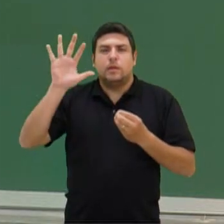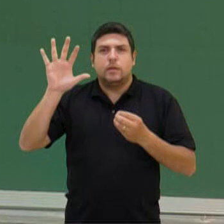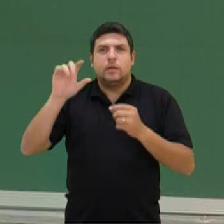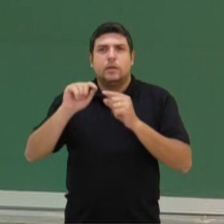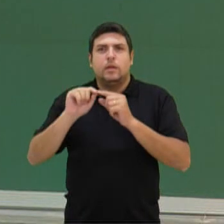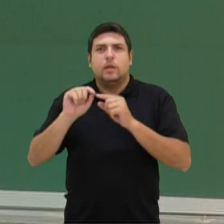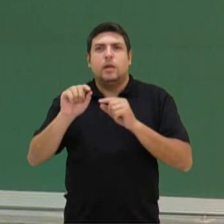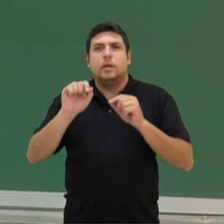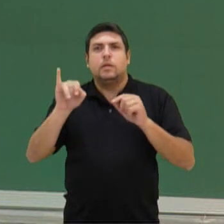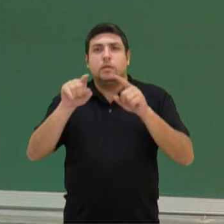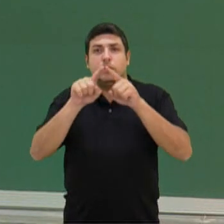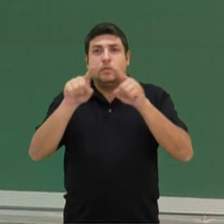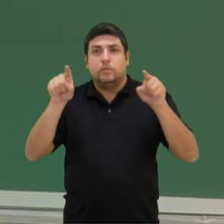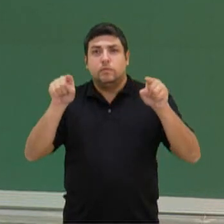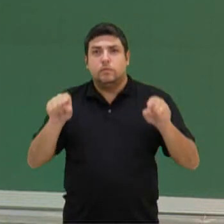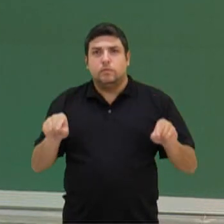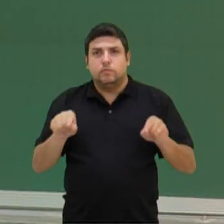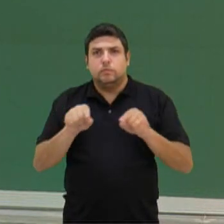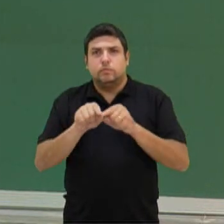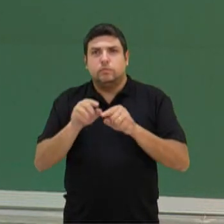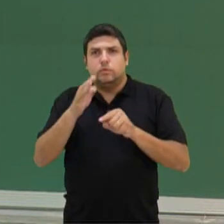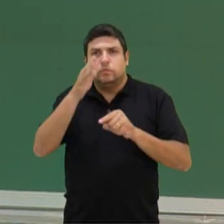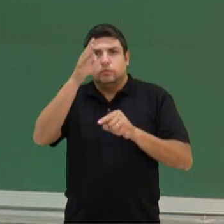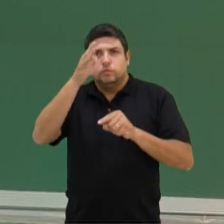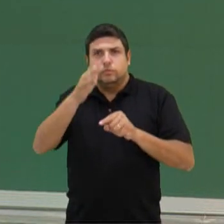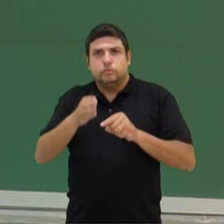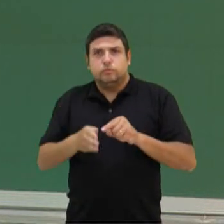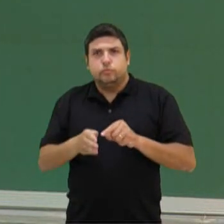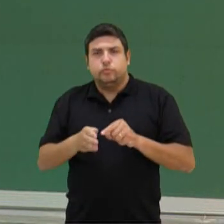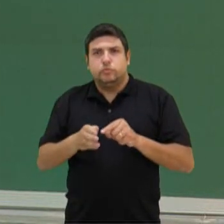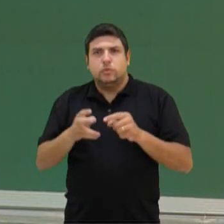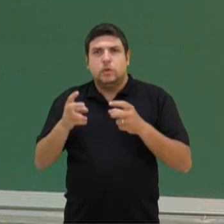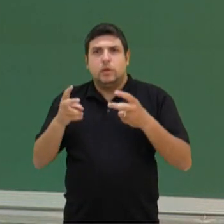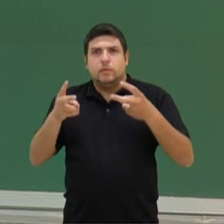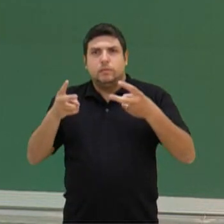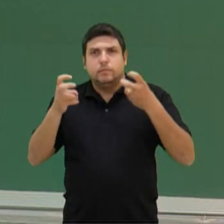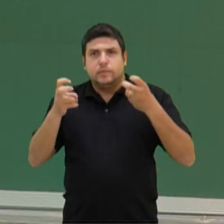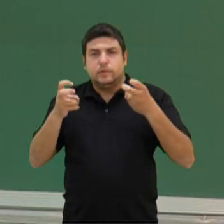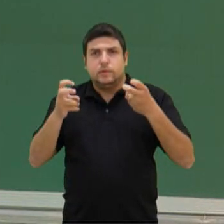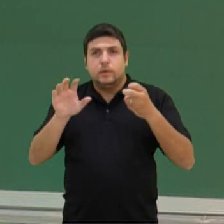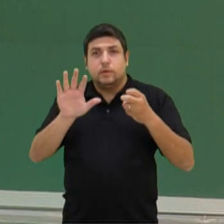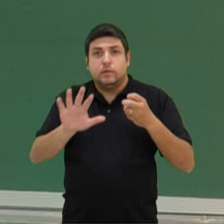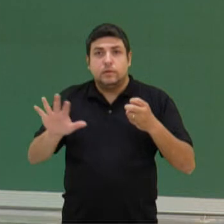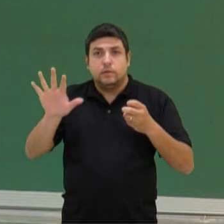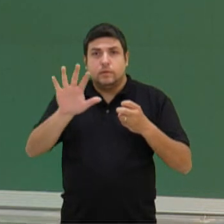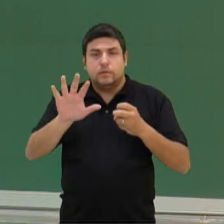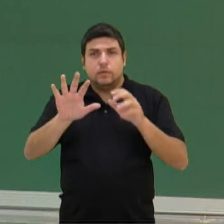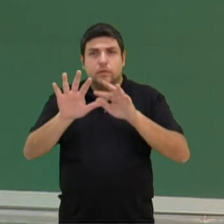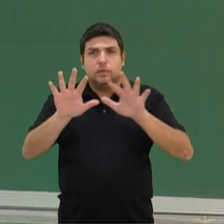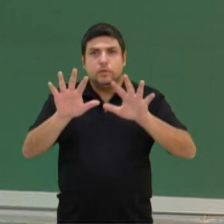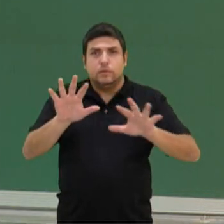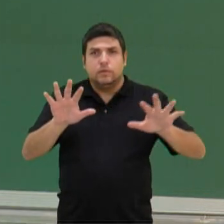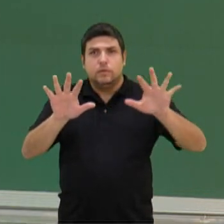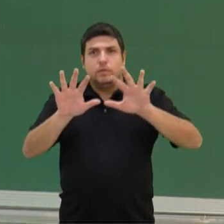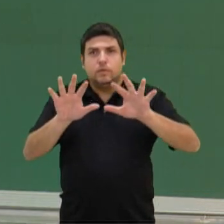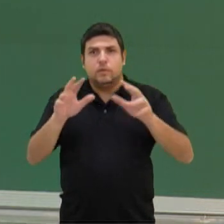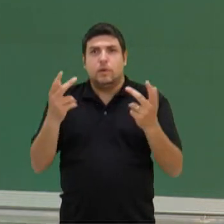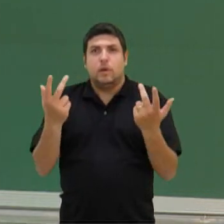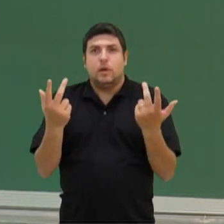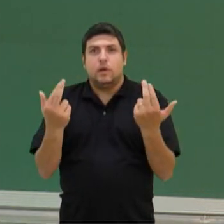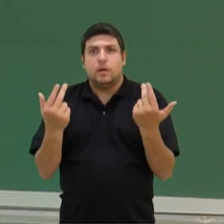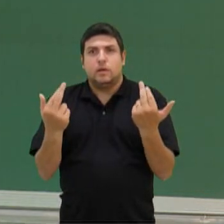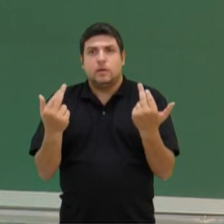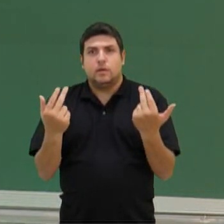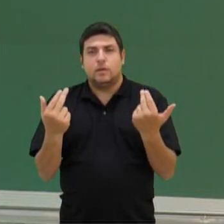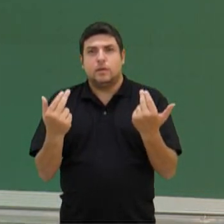reta dividindo a imagem ao meio. Veja que a simetria da imagem de um lado com a simetria do